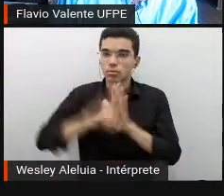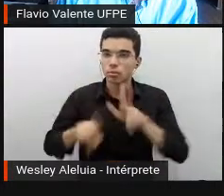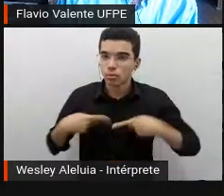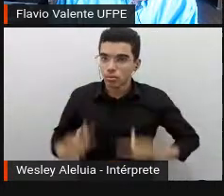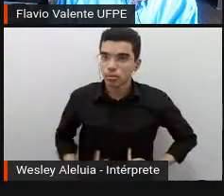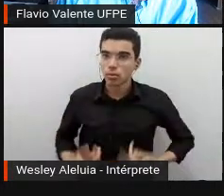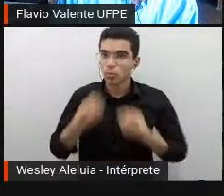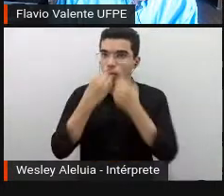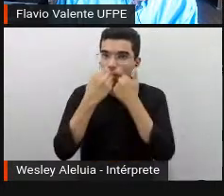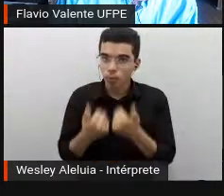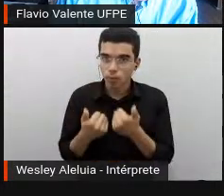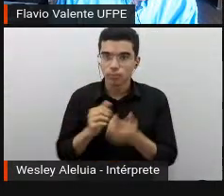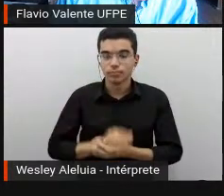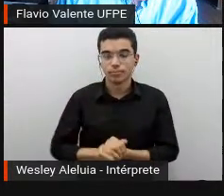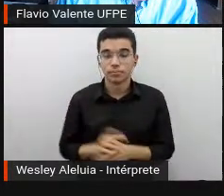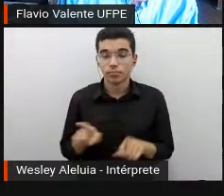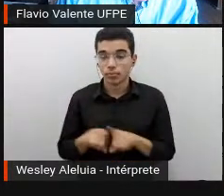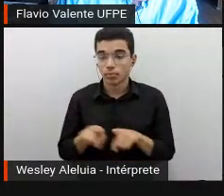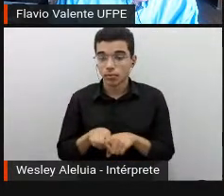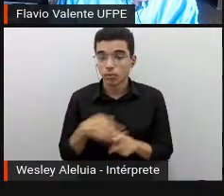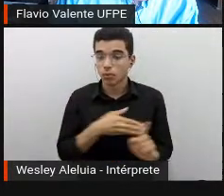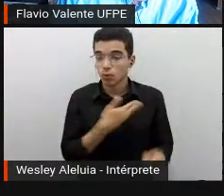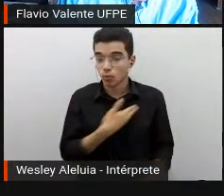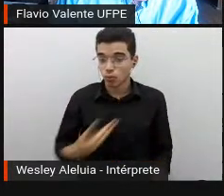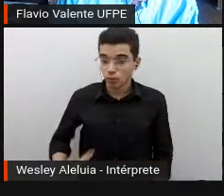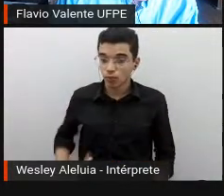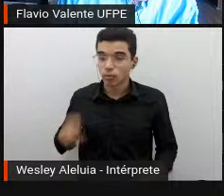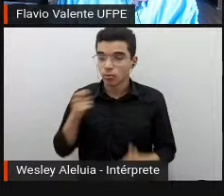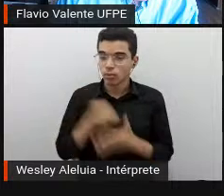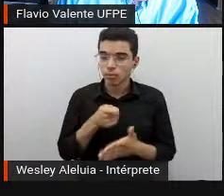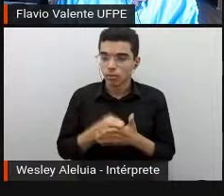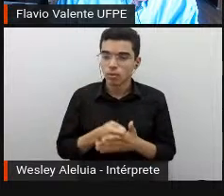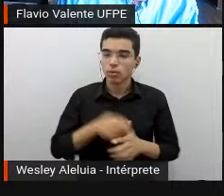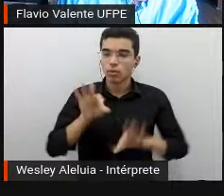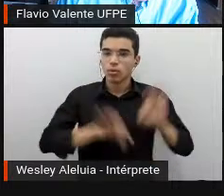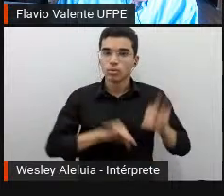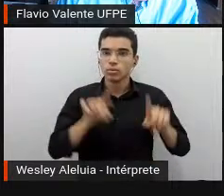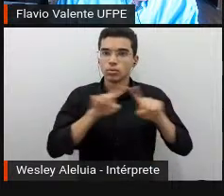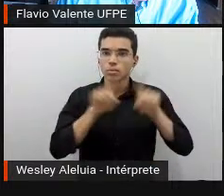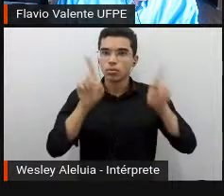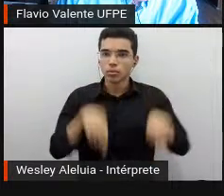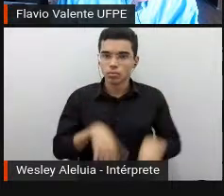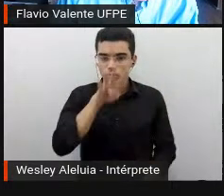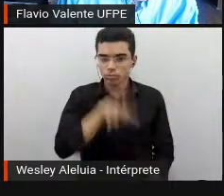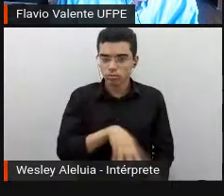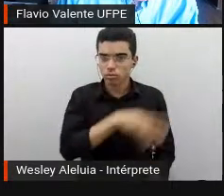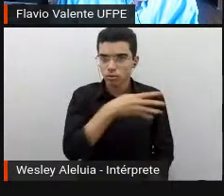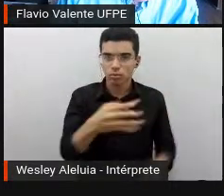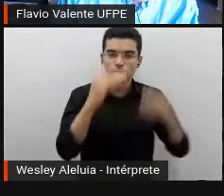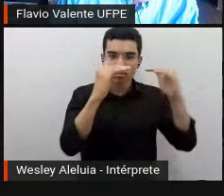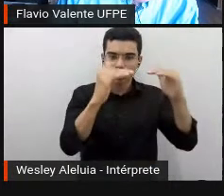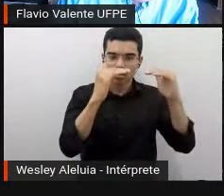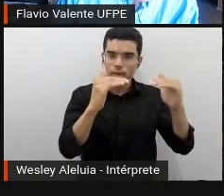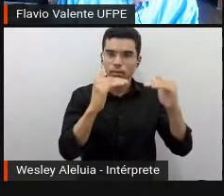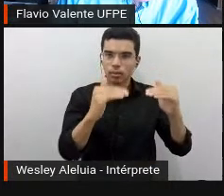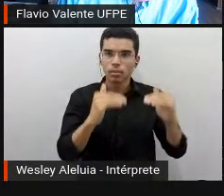O Estado é obrigado a ter um plano para realizar progressivamente, cumprir esse plano e monitorar esse plano. E ele também